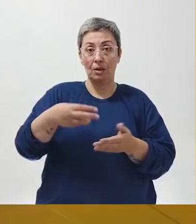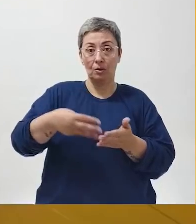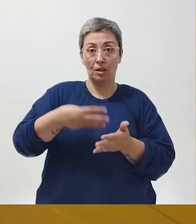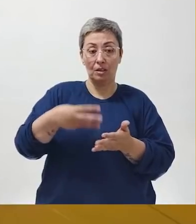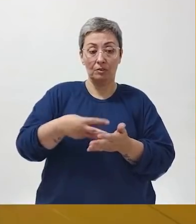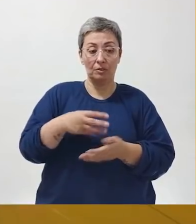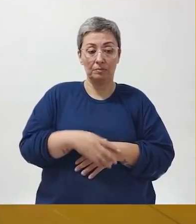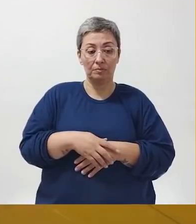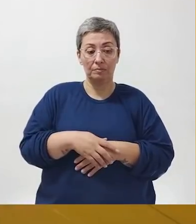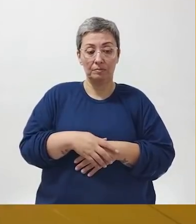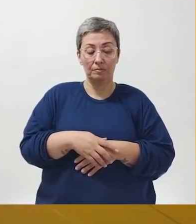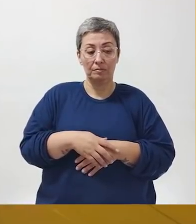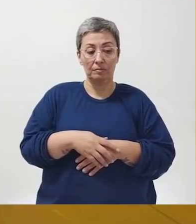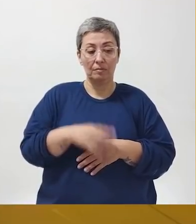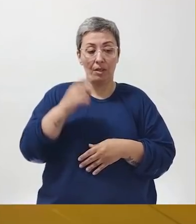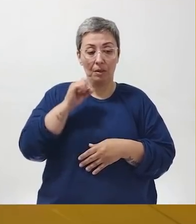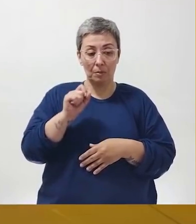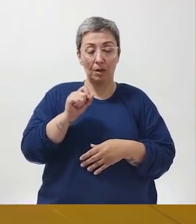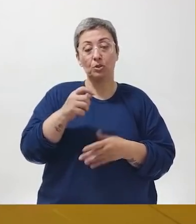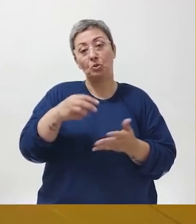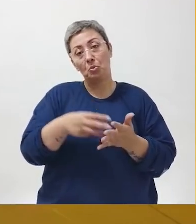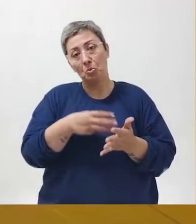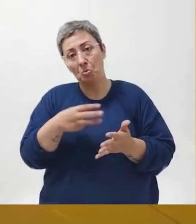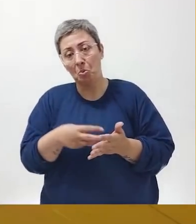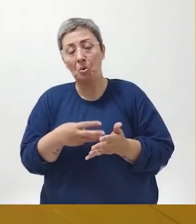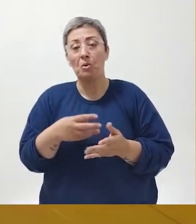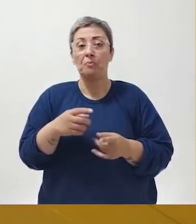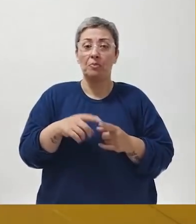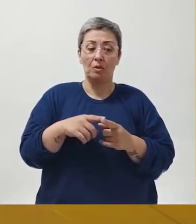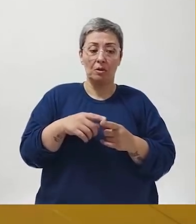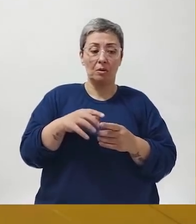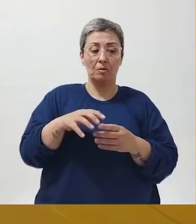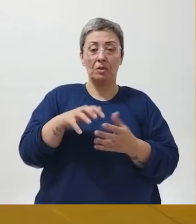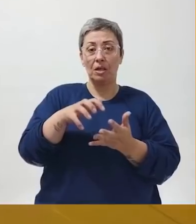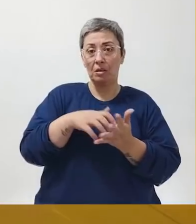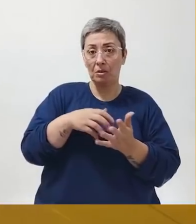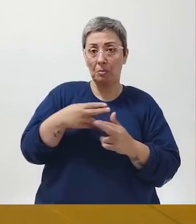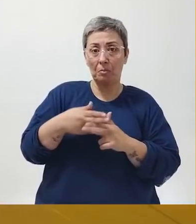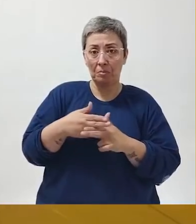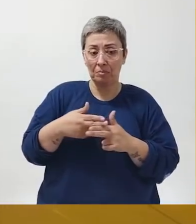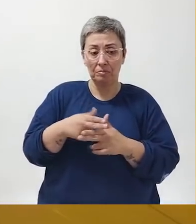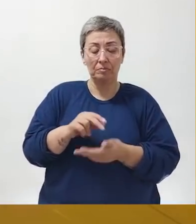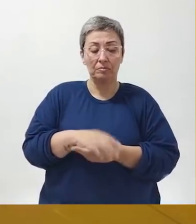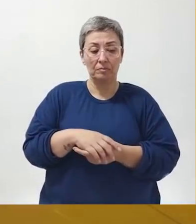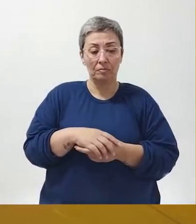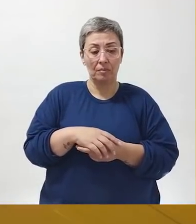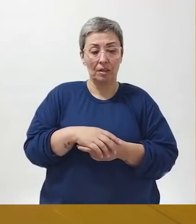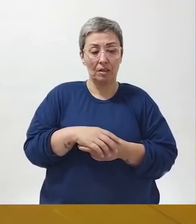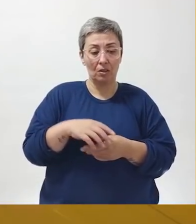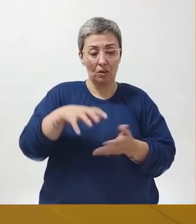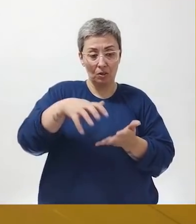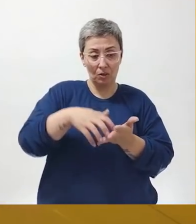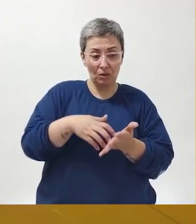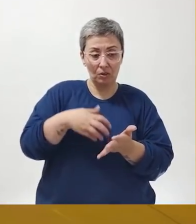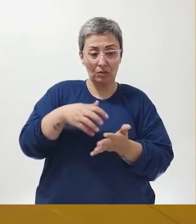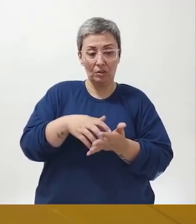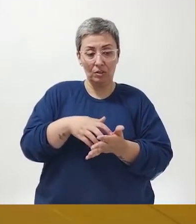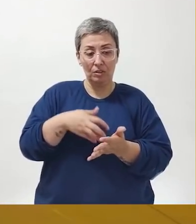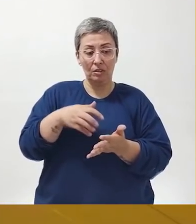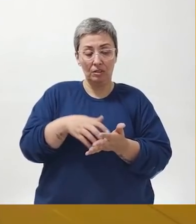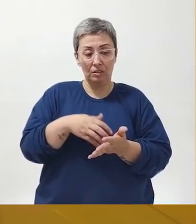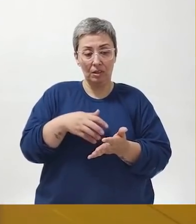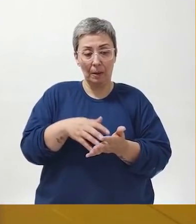oral, tranquilo, ok, usar dessa forma, ONG, IBGE, ONU, Estados Unidos, que a gente também reduz por conta, até por